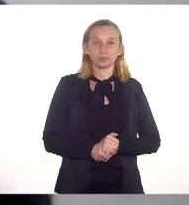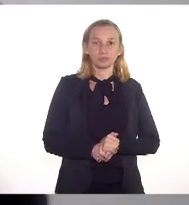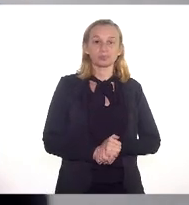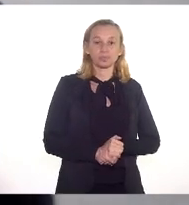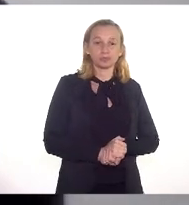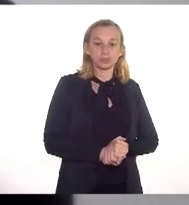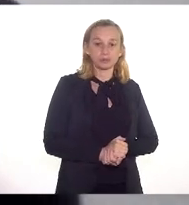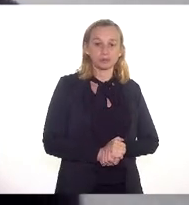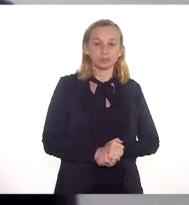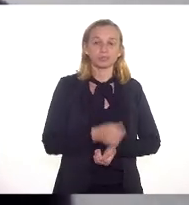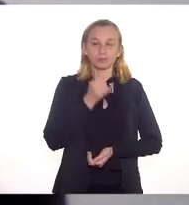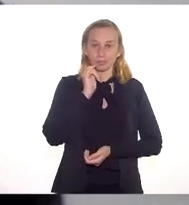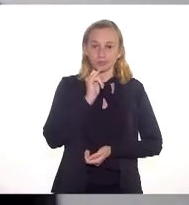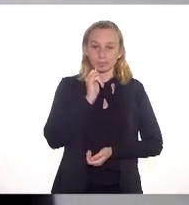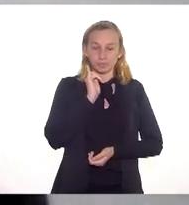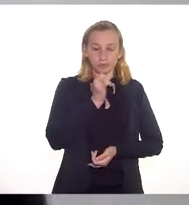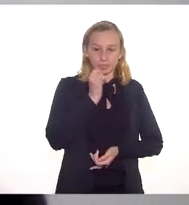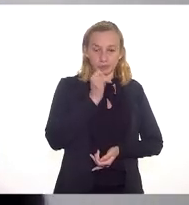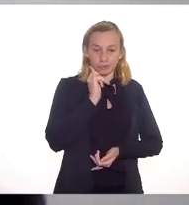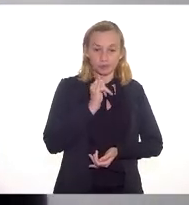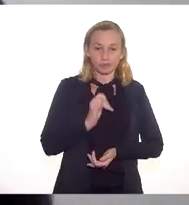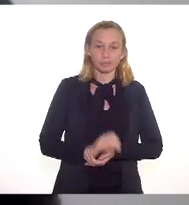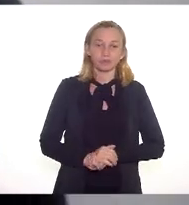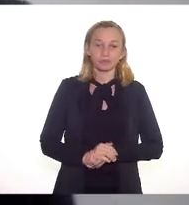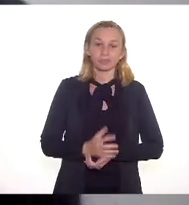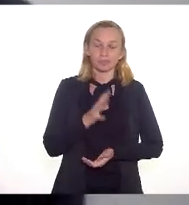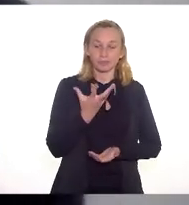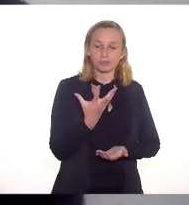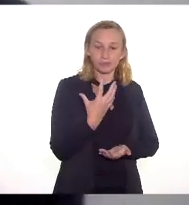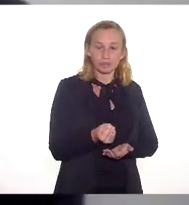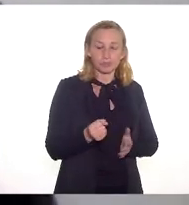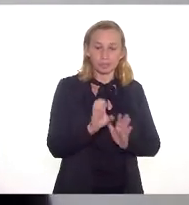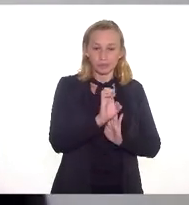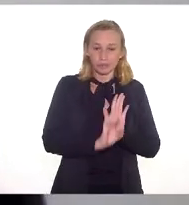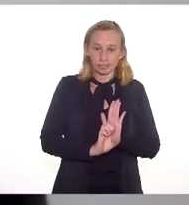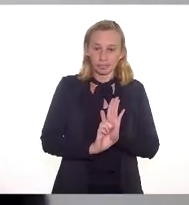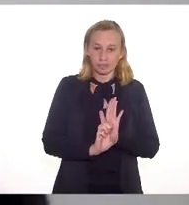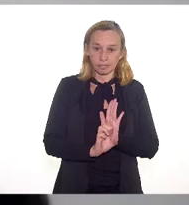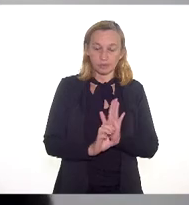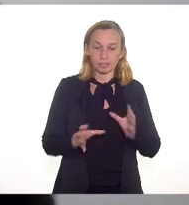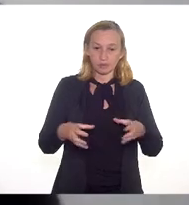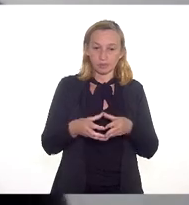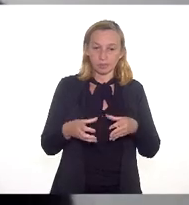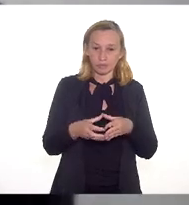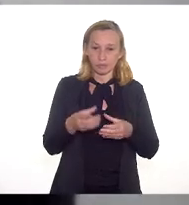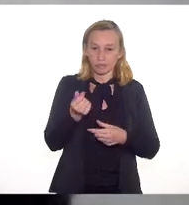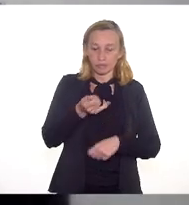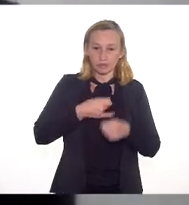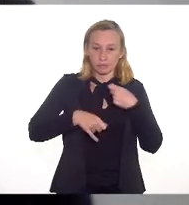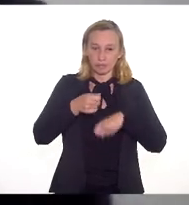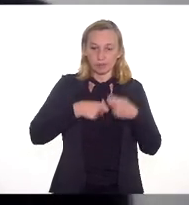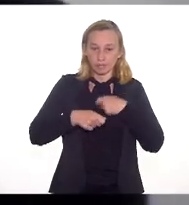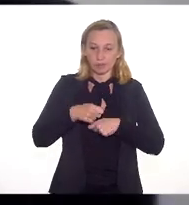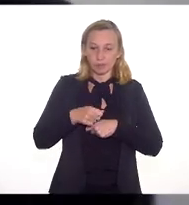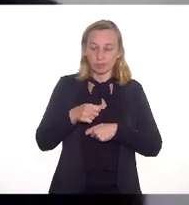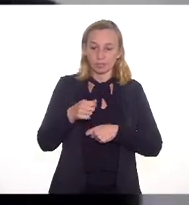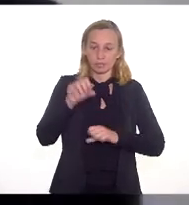Parecer do nobre relator é favorável com a emenda da Comissão de Economia, Indústria e